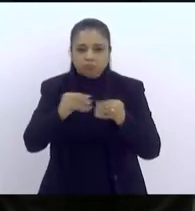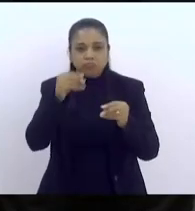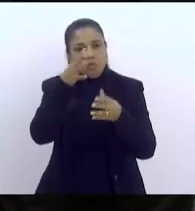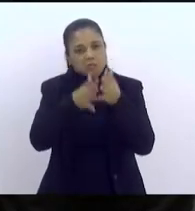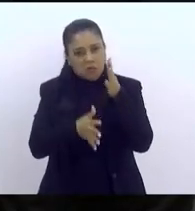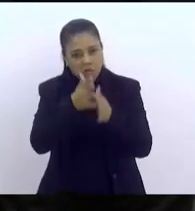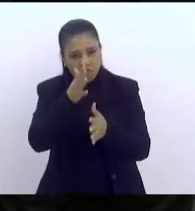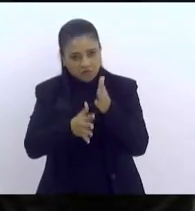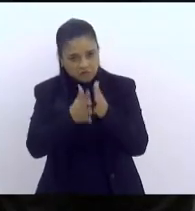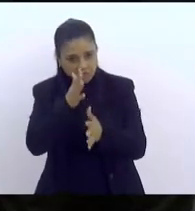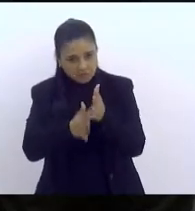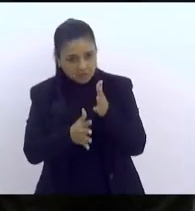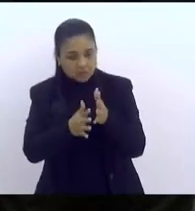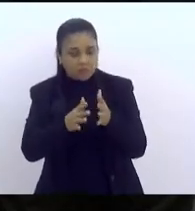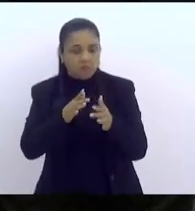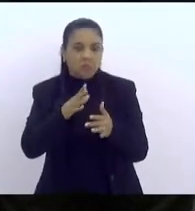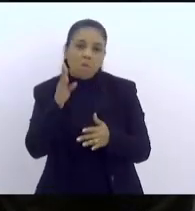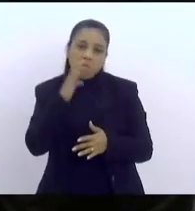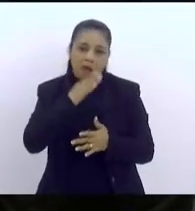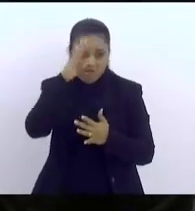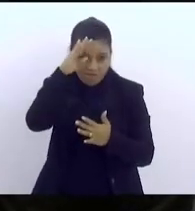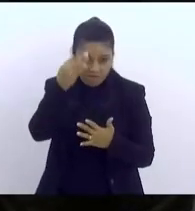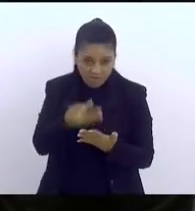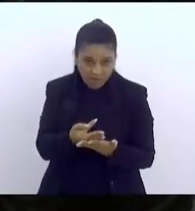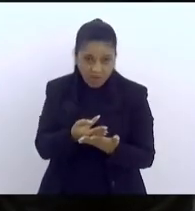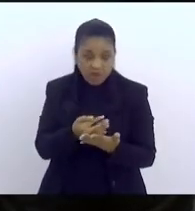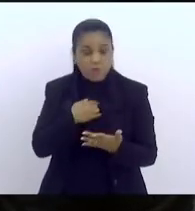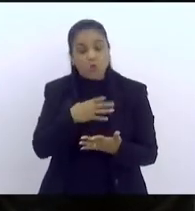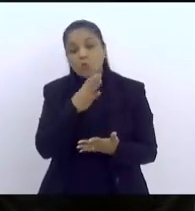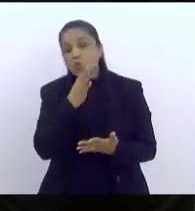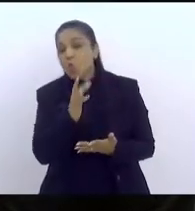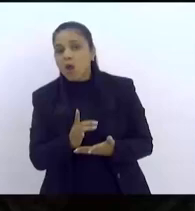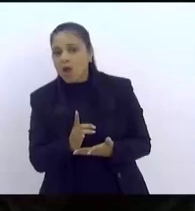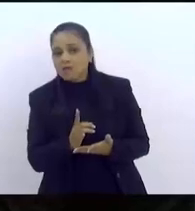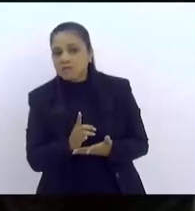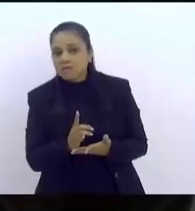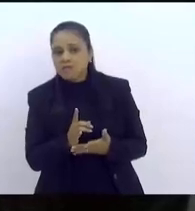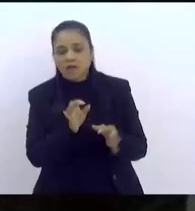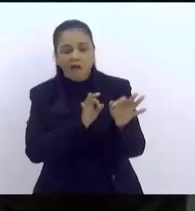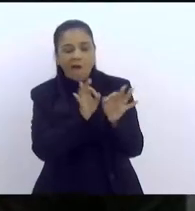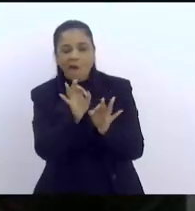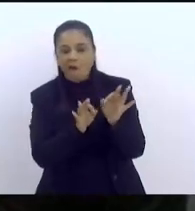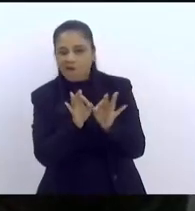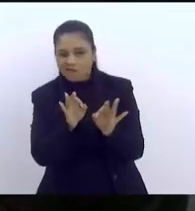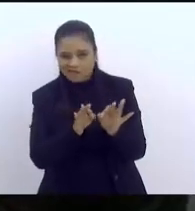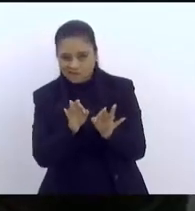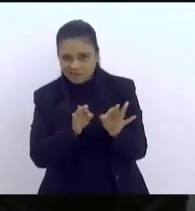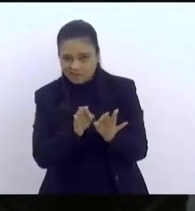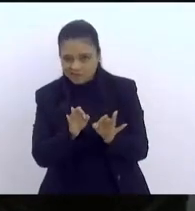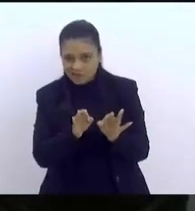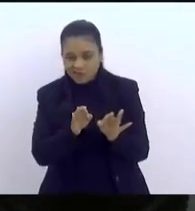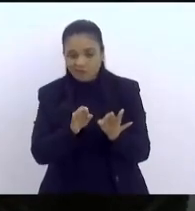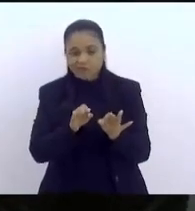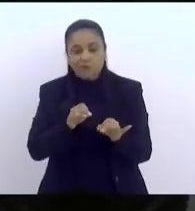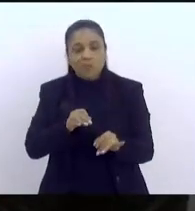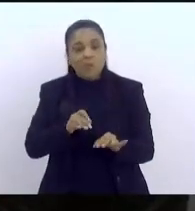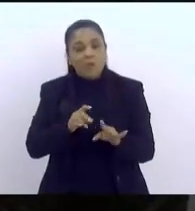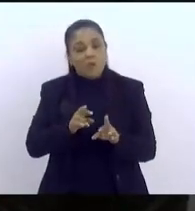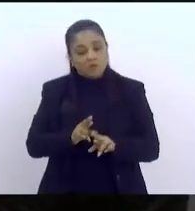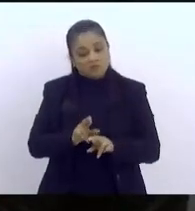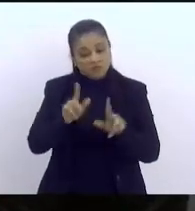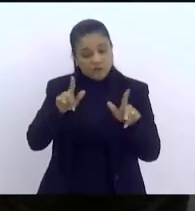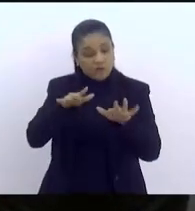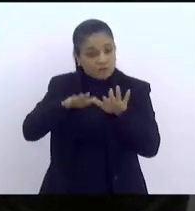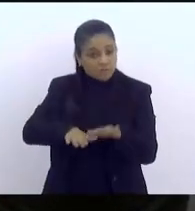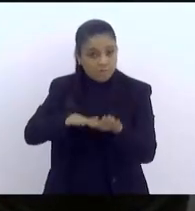eu acredito que não seja, é por desconhecimento entre a organização e condução da Marcha das Vadias e